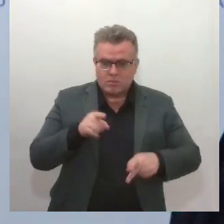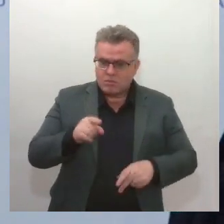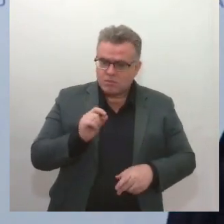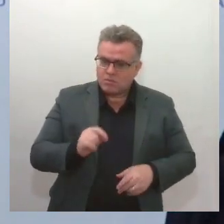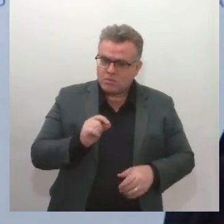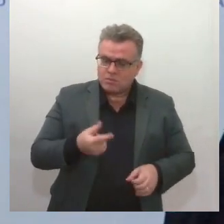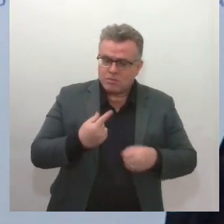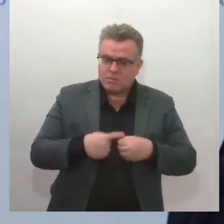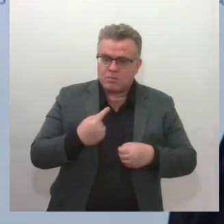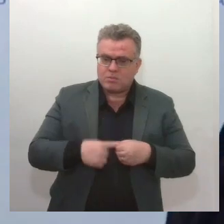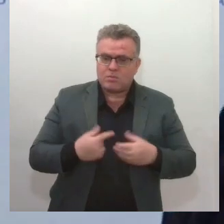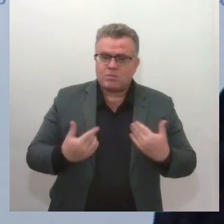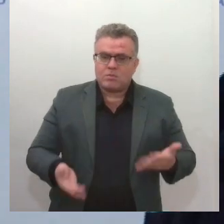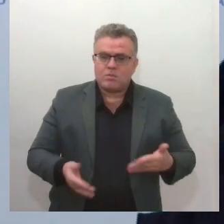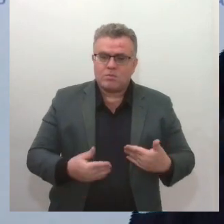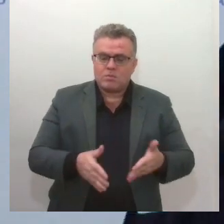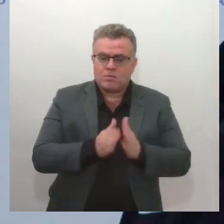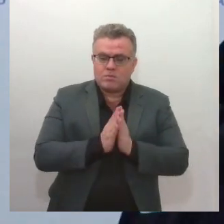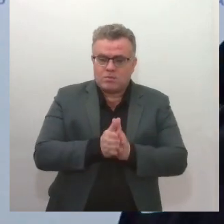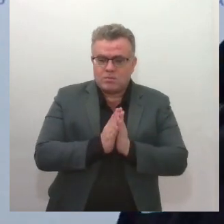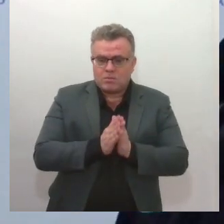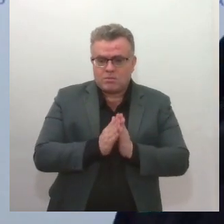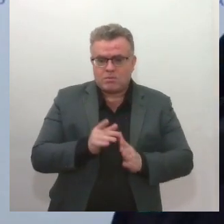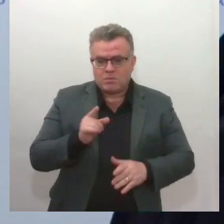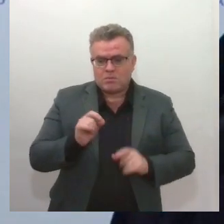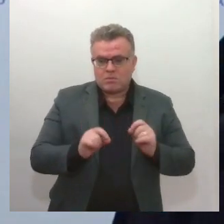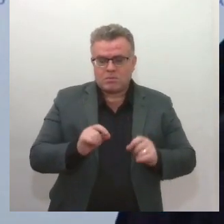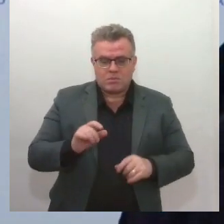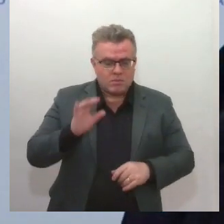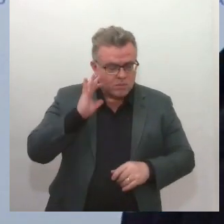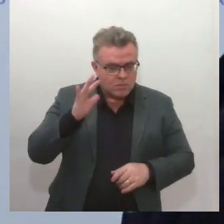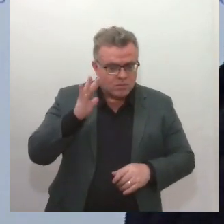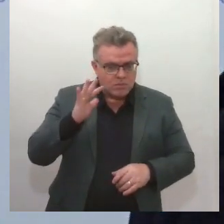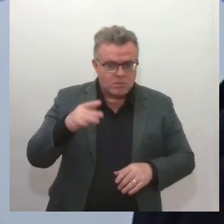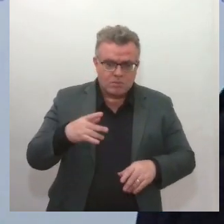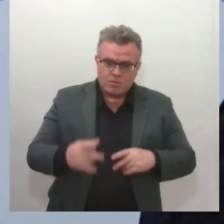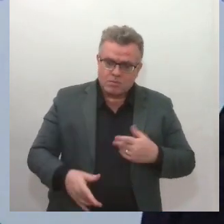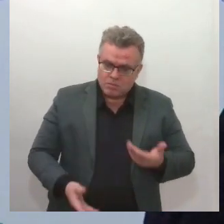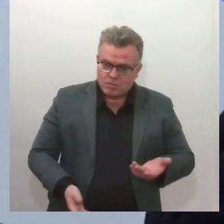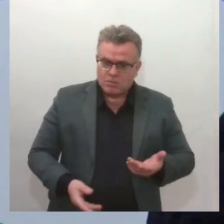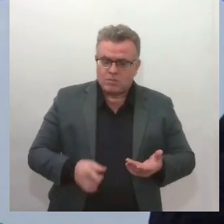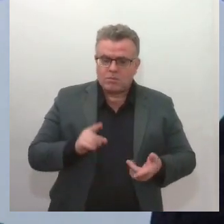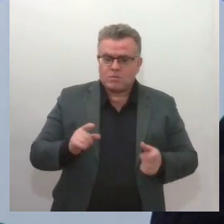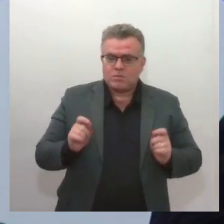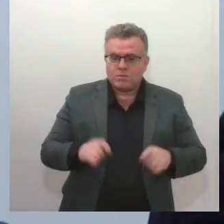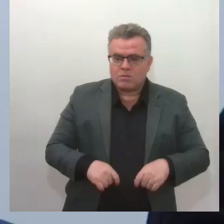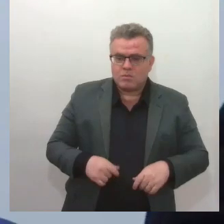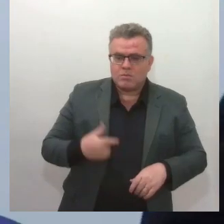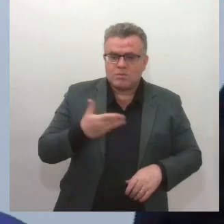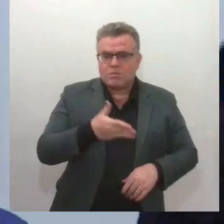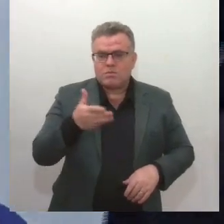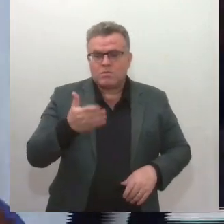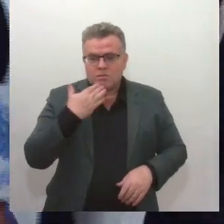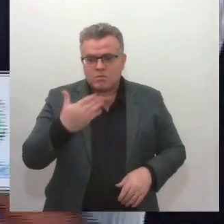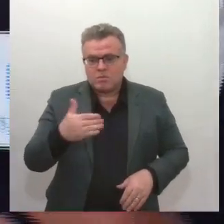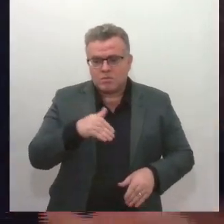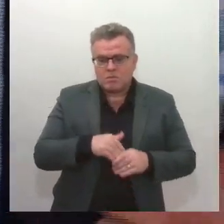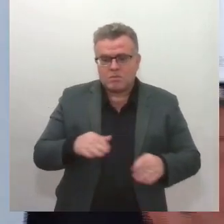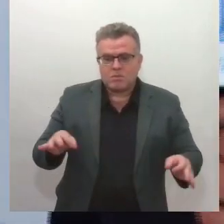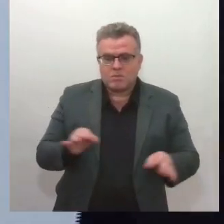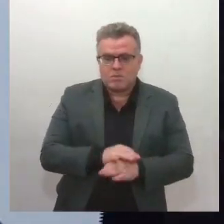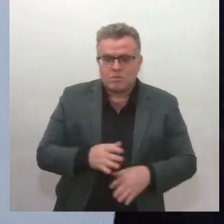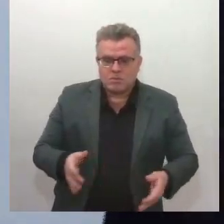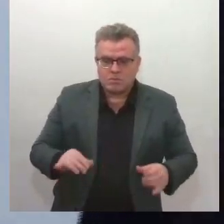pedido, né, a ele, que pense no nosso povo, que do mesmo jeito que ele foi nas casas pedir voto, que ele escute esse povo que está sofrendo. Muito obrigado